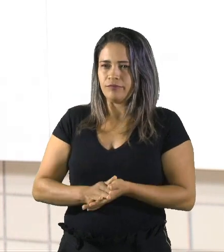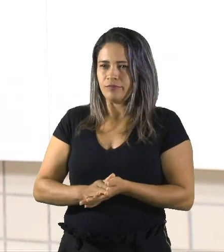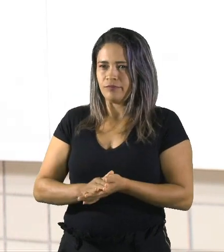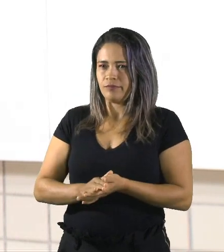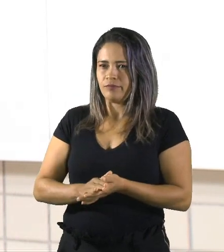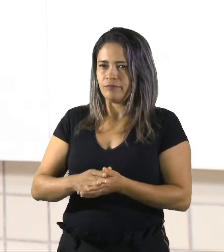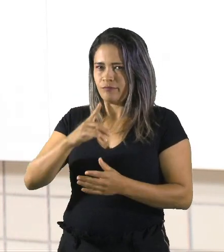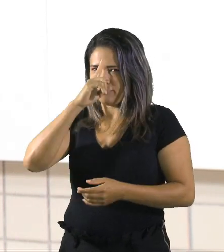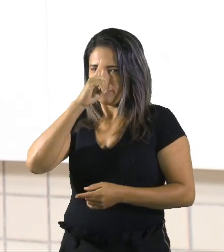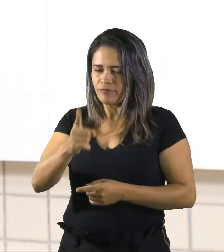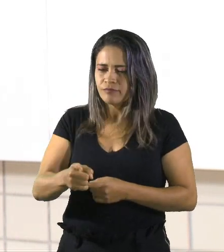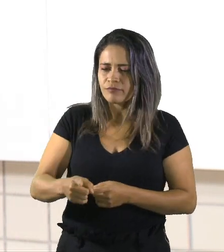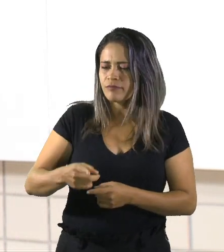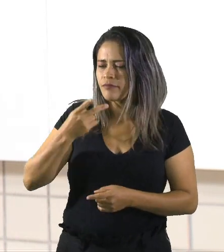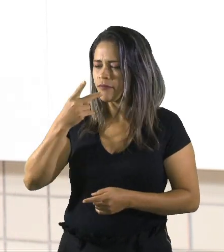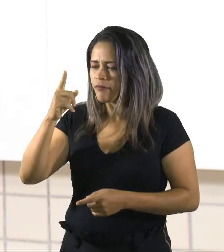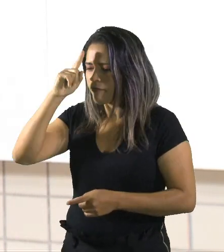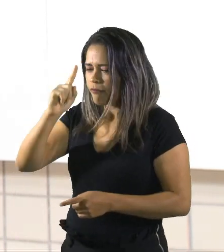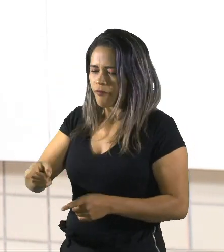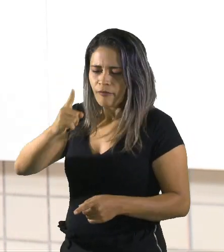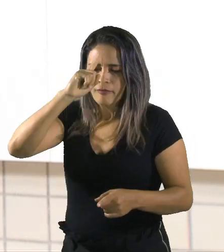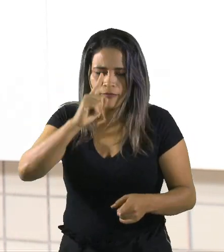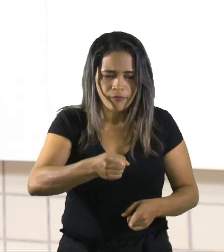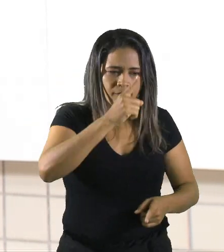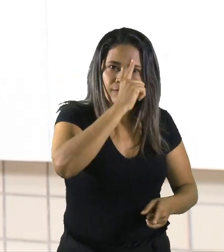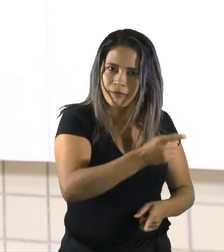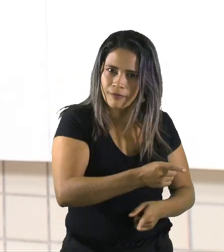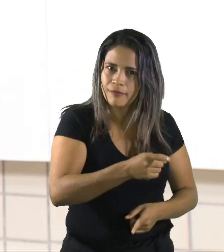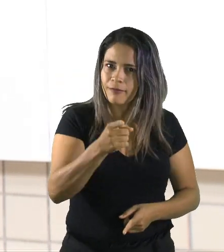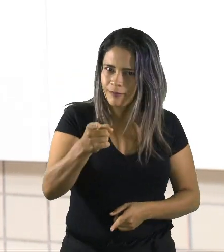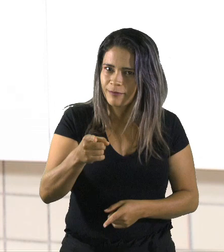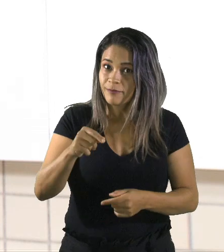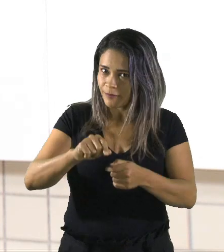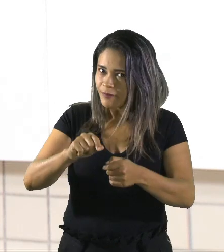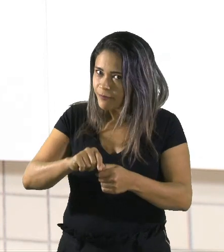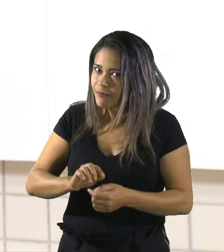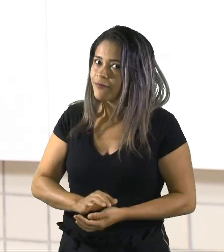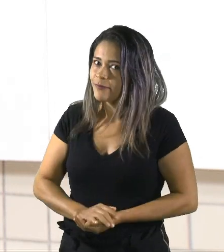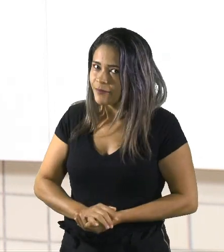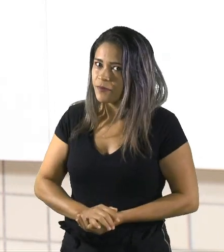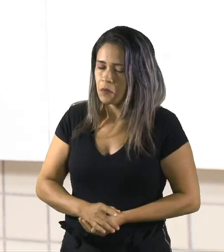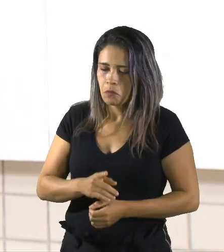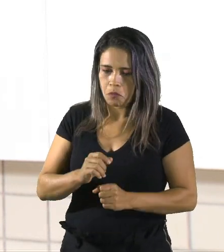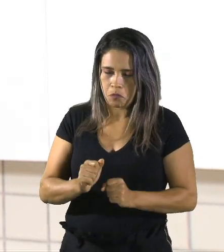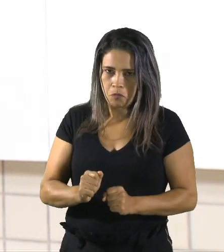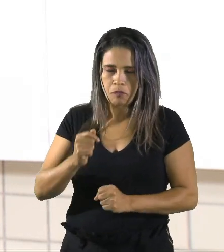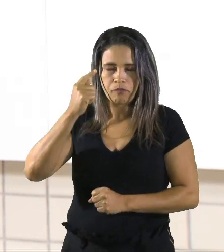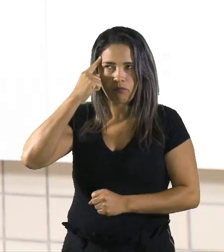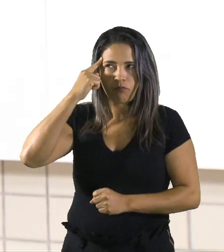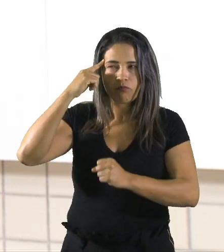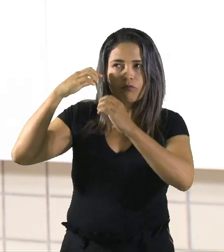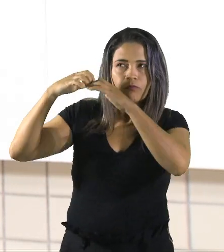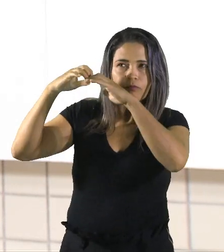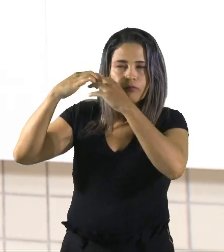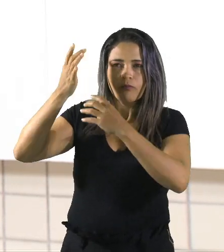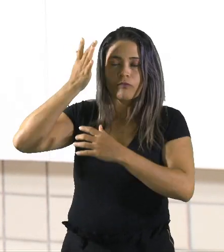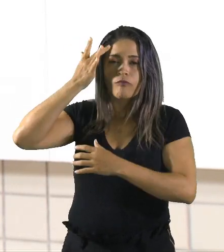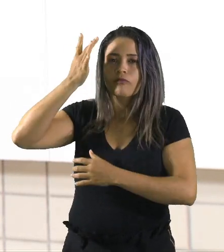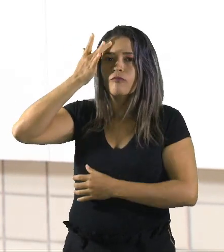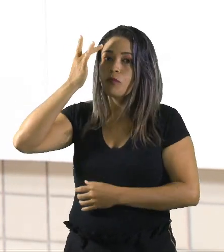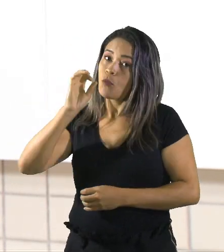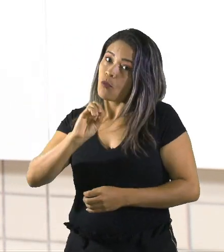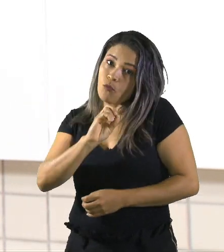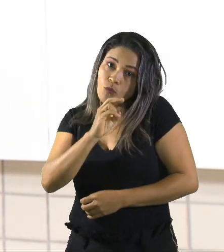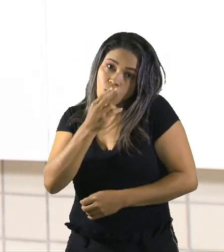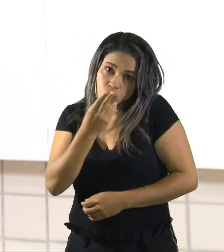alguns comandos, ó, faça isso, faça aquilo. Então, você vai ter que fazer isso, você pode fazer mentalmente, né? Faça de cabeça,